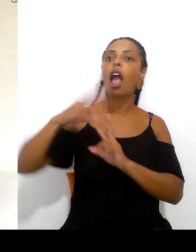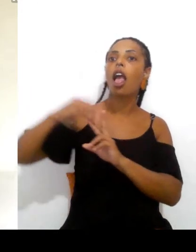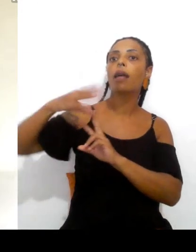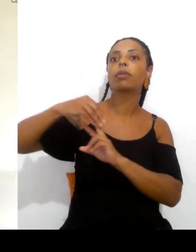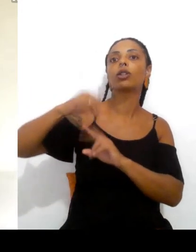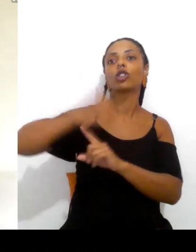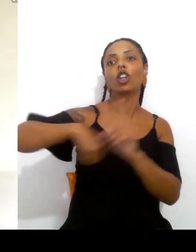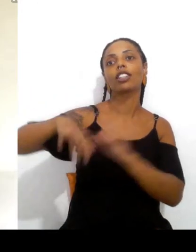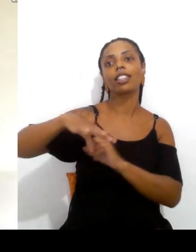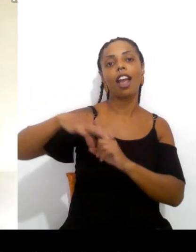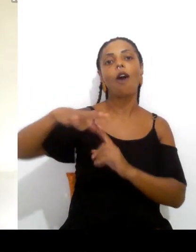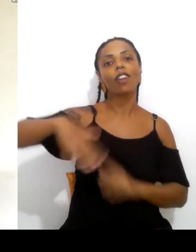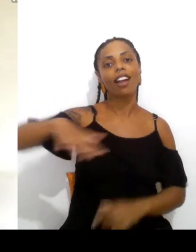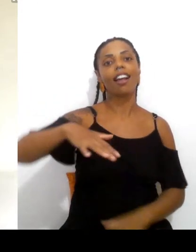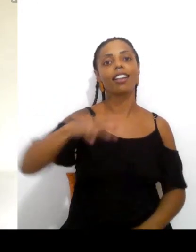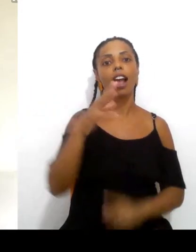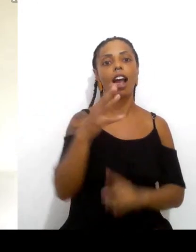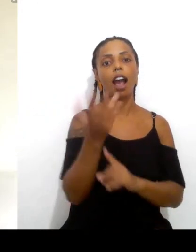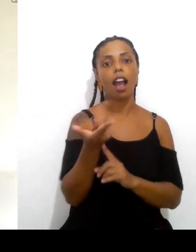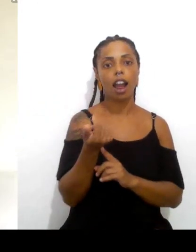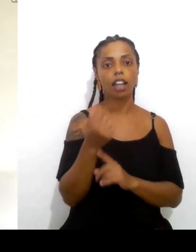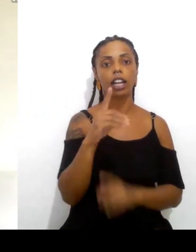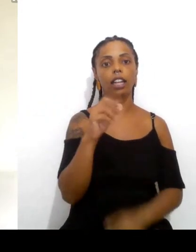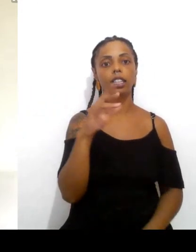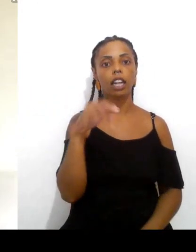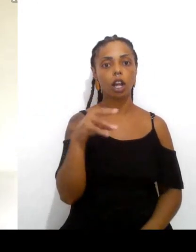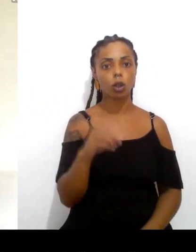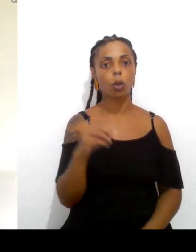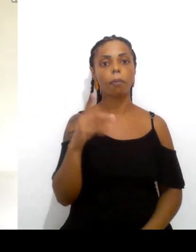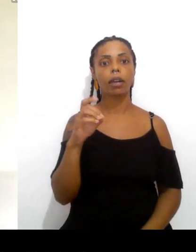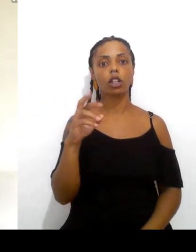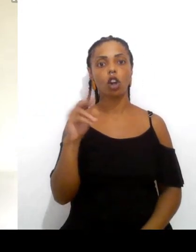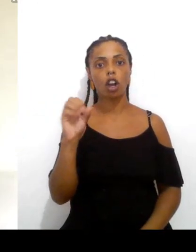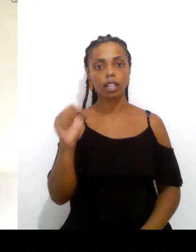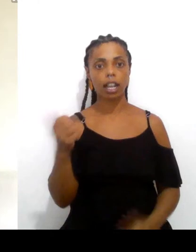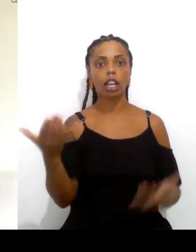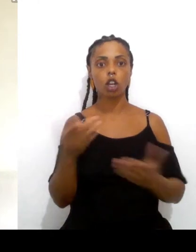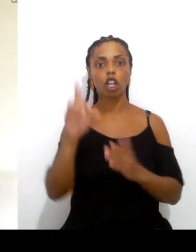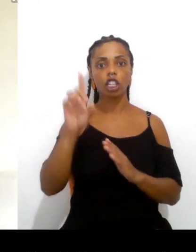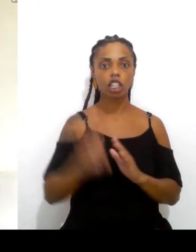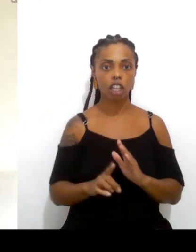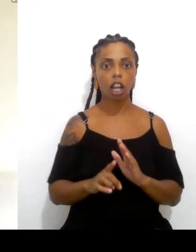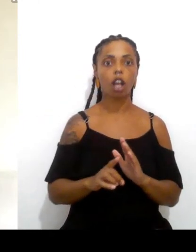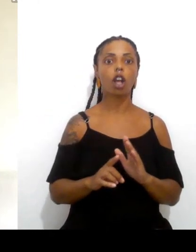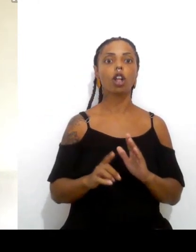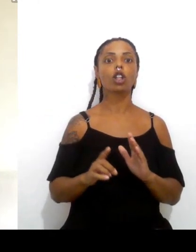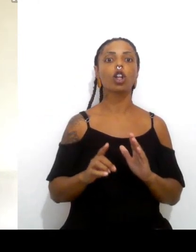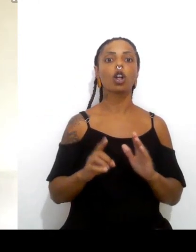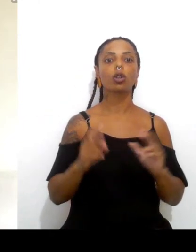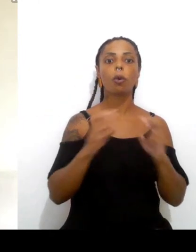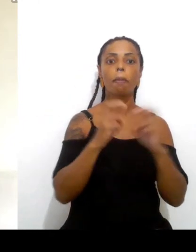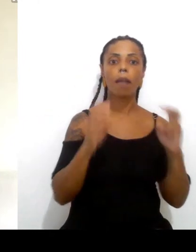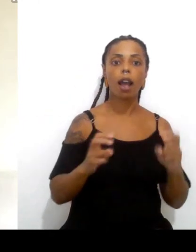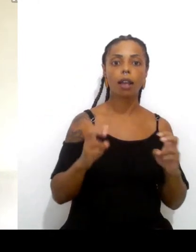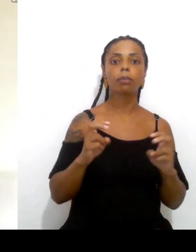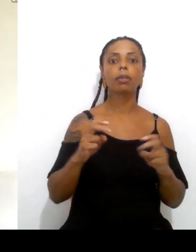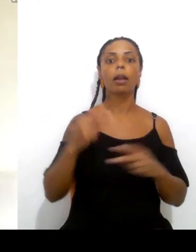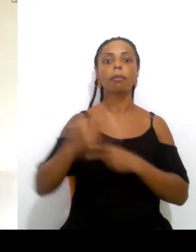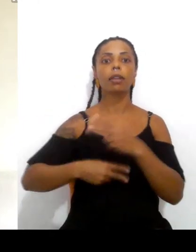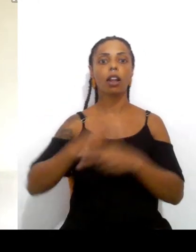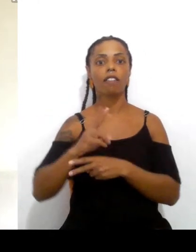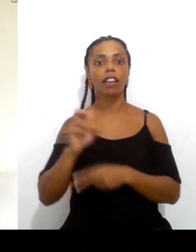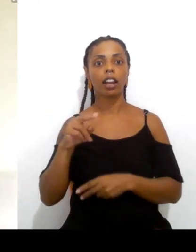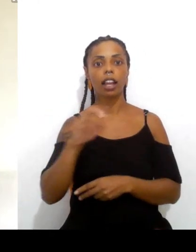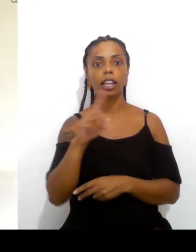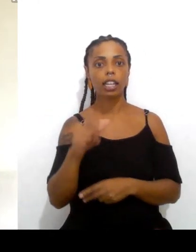Adriano Pedrosa que hoje dirige o Masp e a Bienal de Veneza procuradora de junto e editor